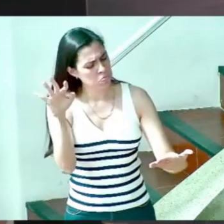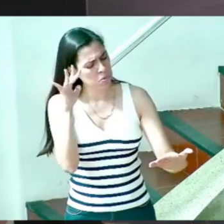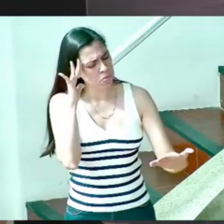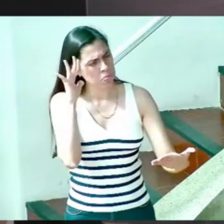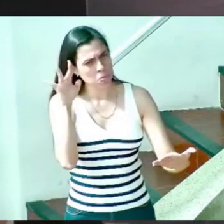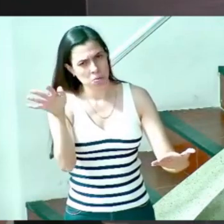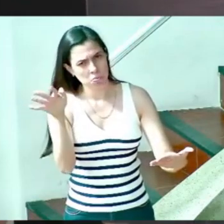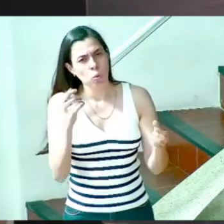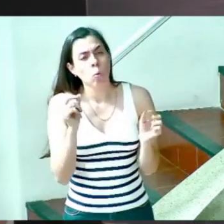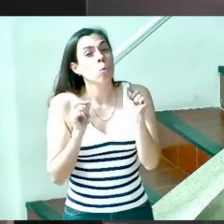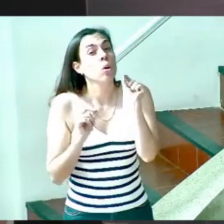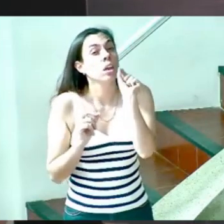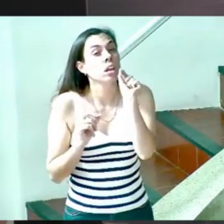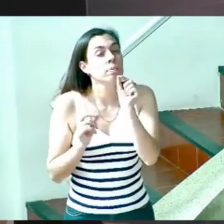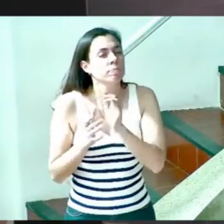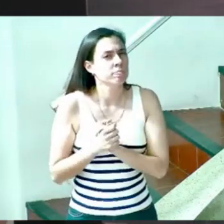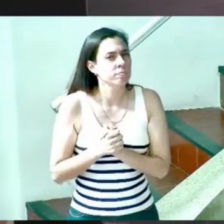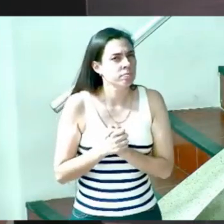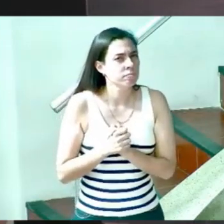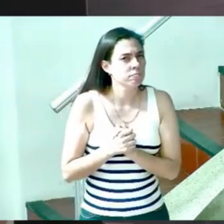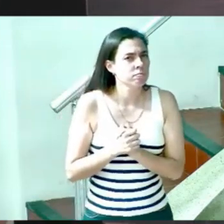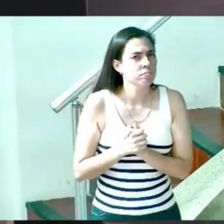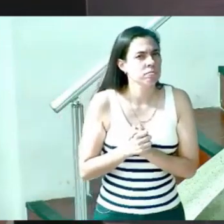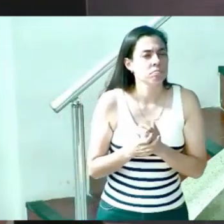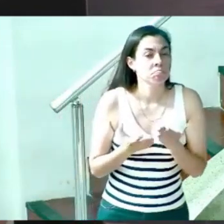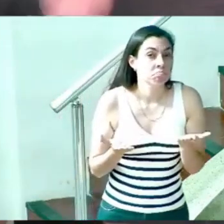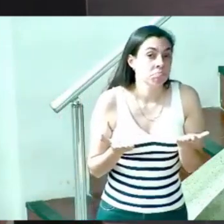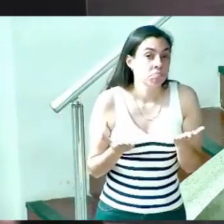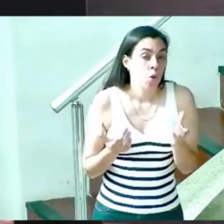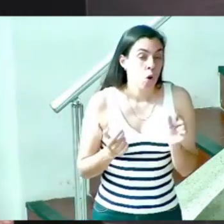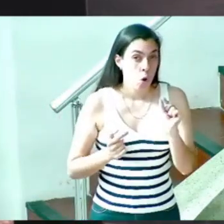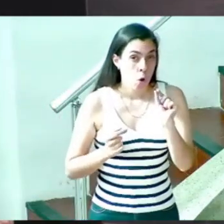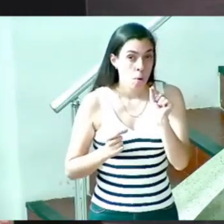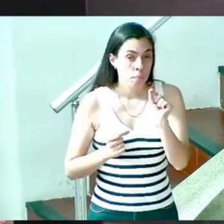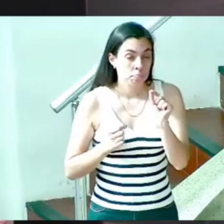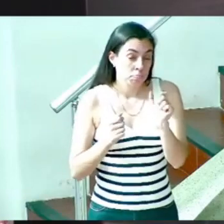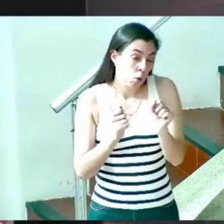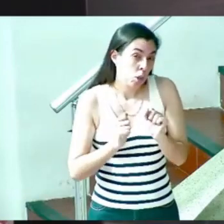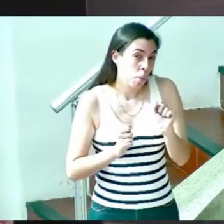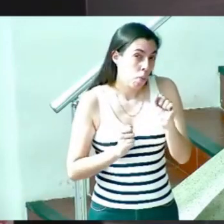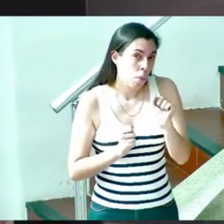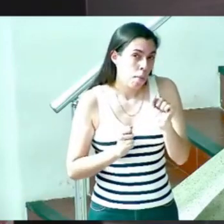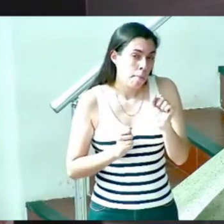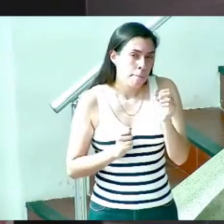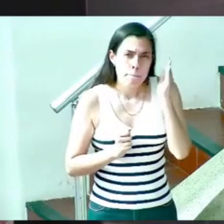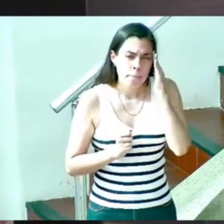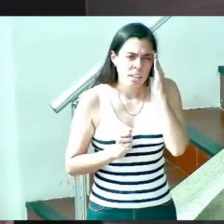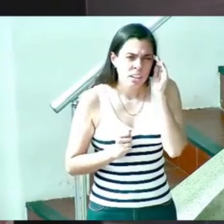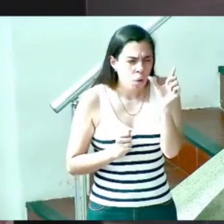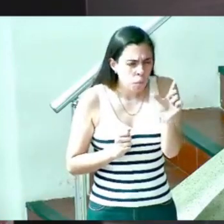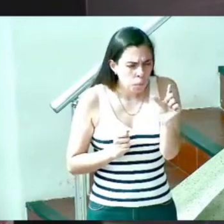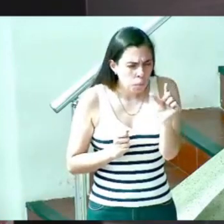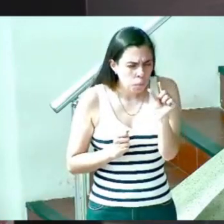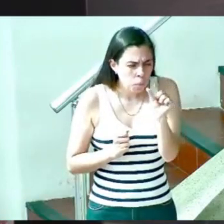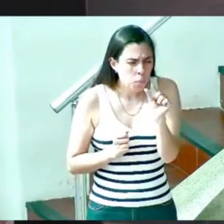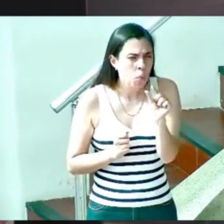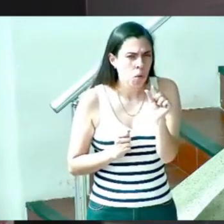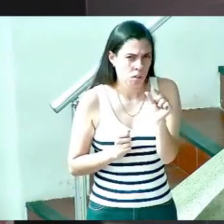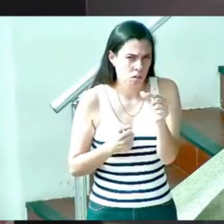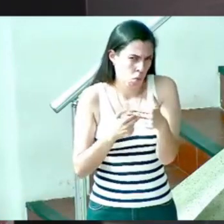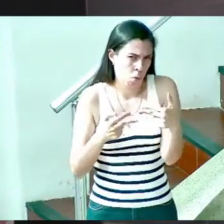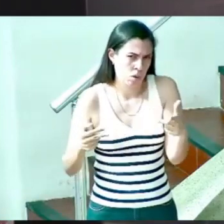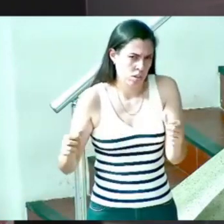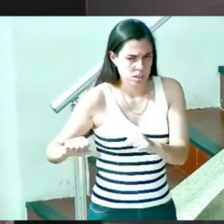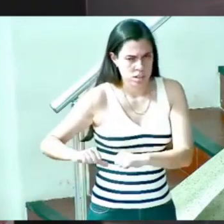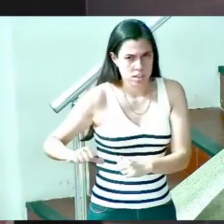forma a esvaziar o seu sentido amplo e profundo. Talvez sejamos levados a